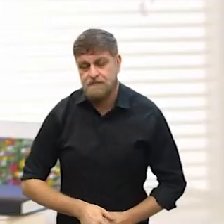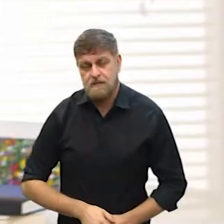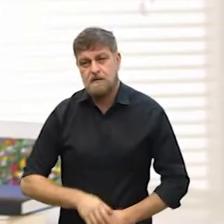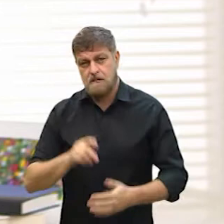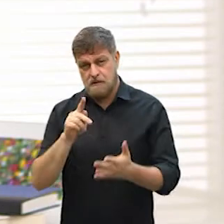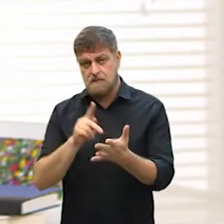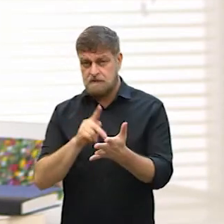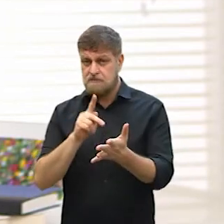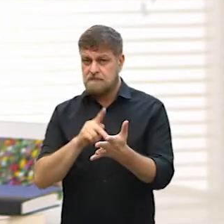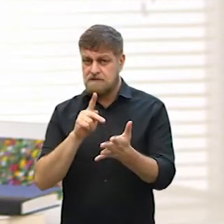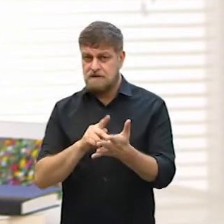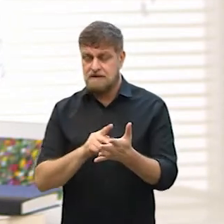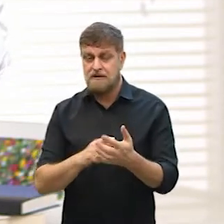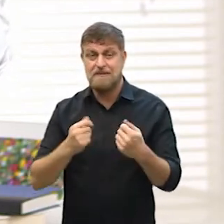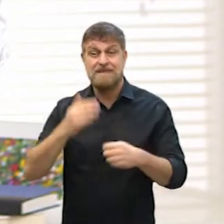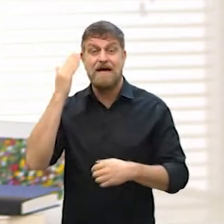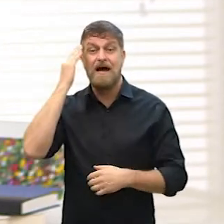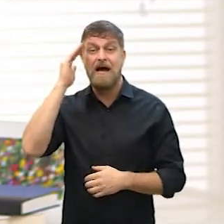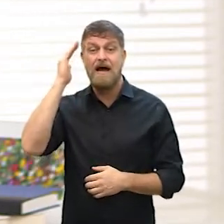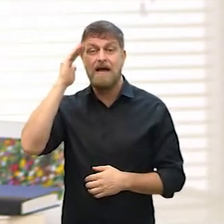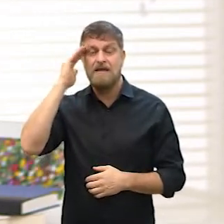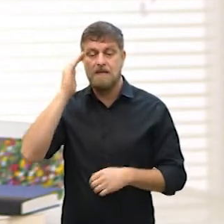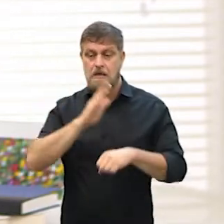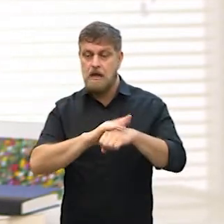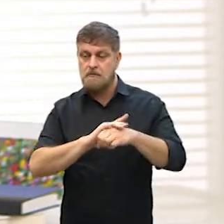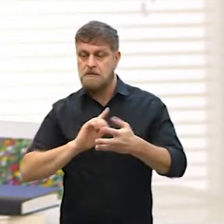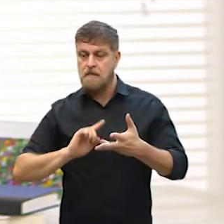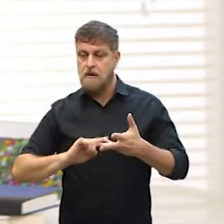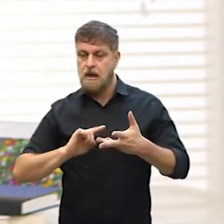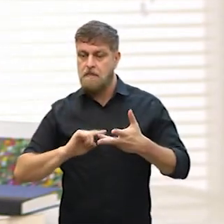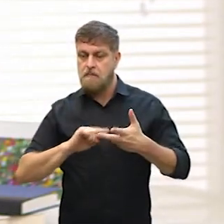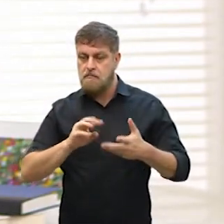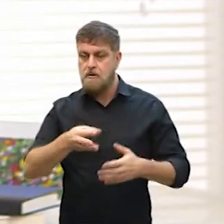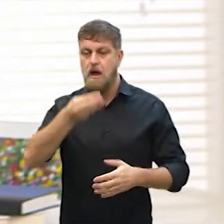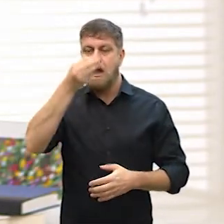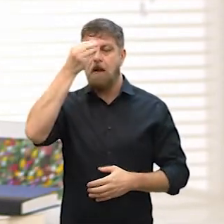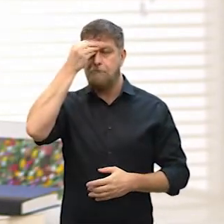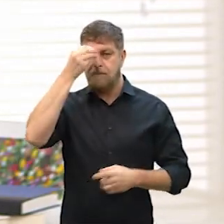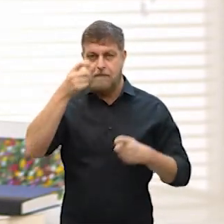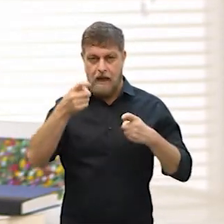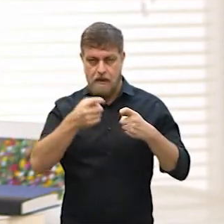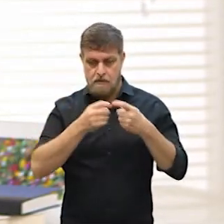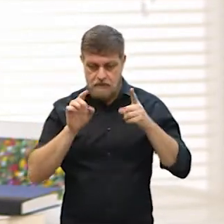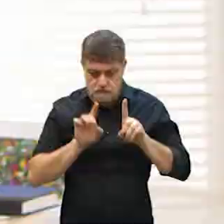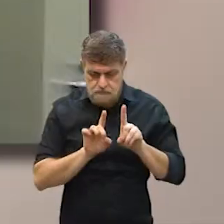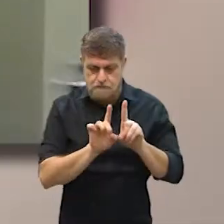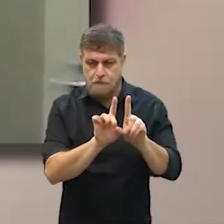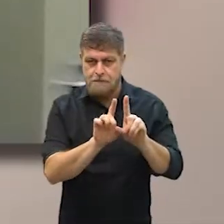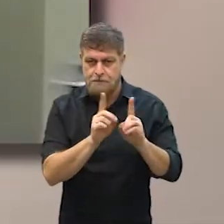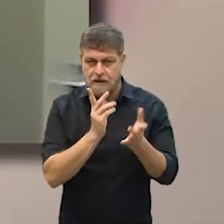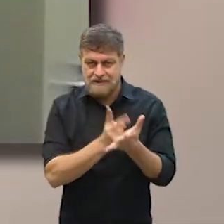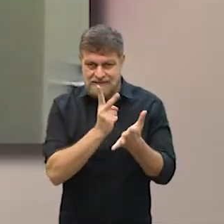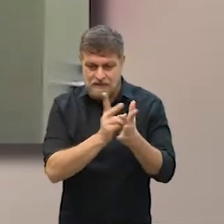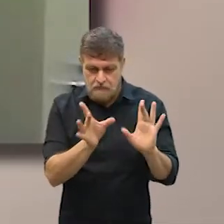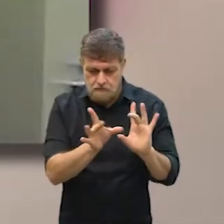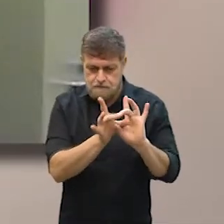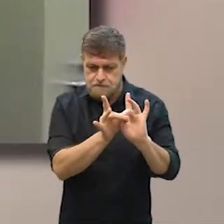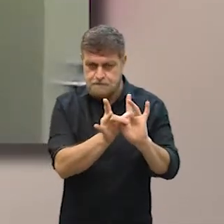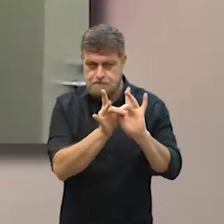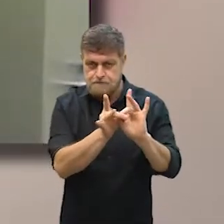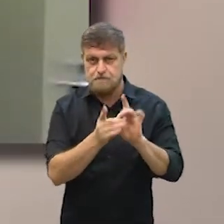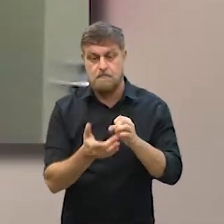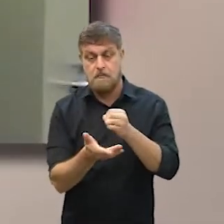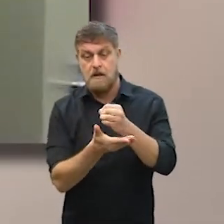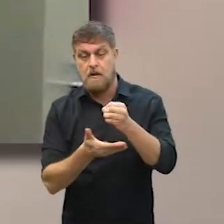indicando que realmente a entender um pouco da doença em ter um acompanhamento médico regular isso é